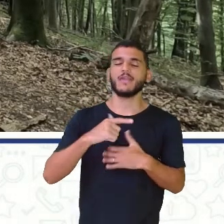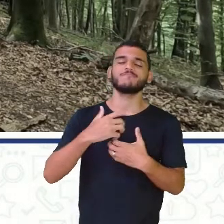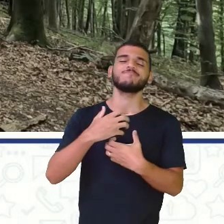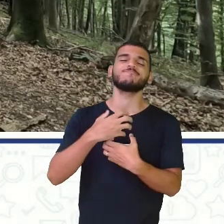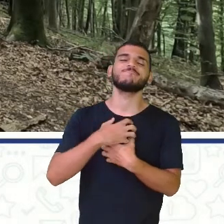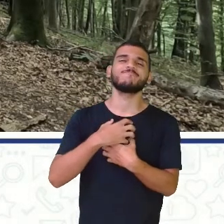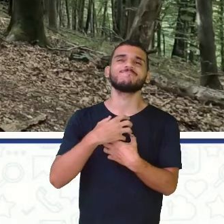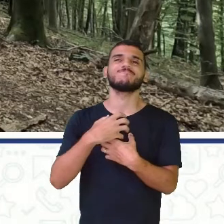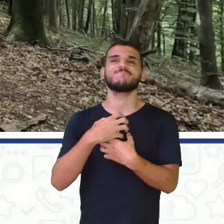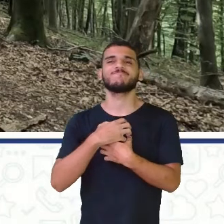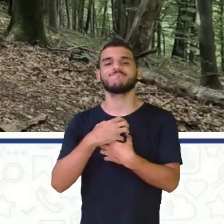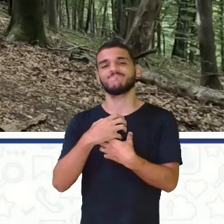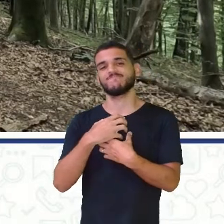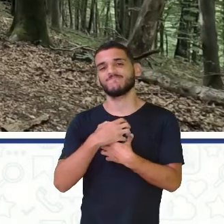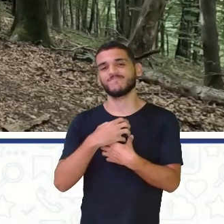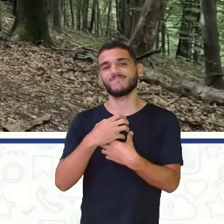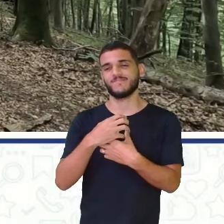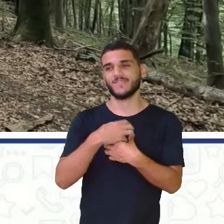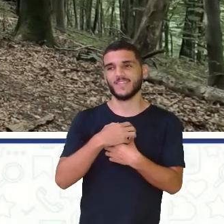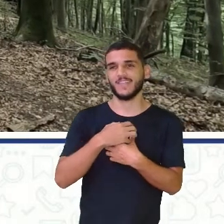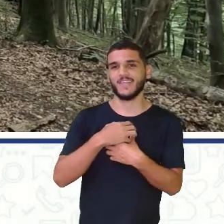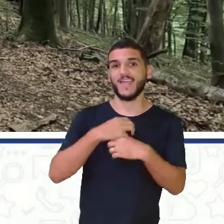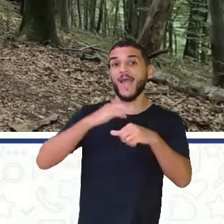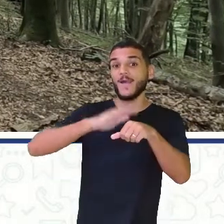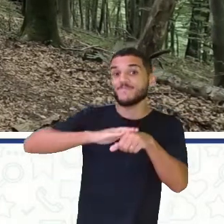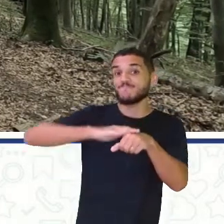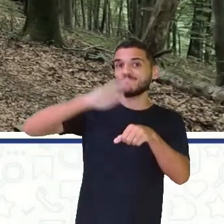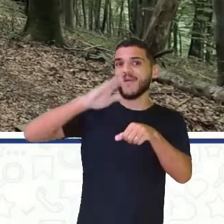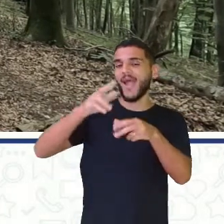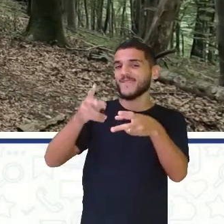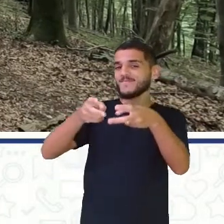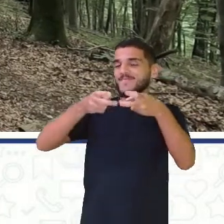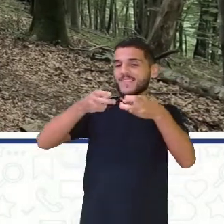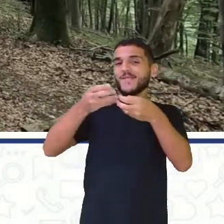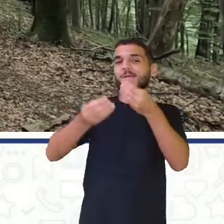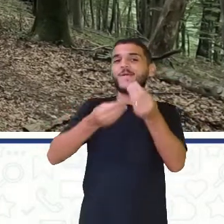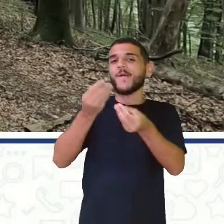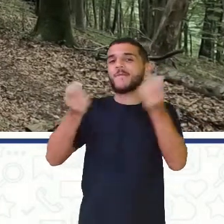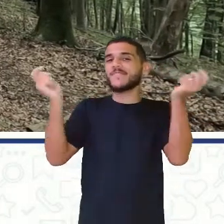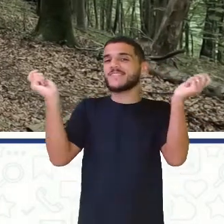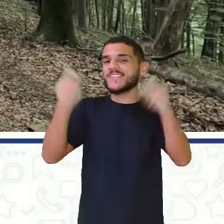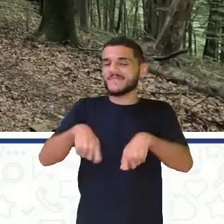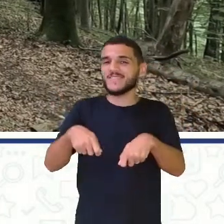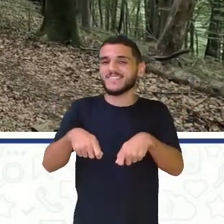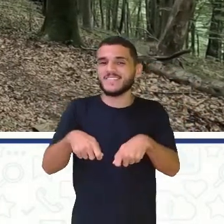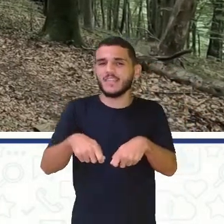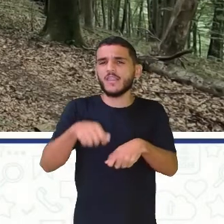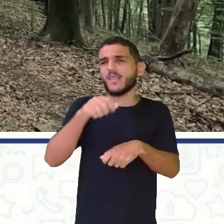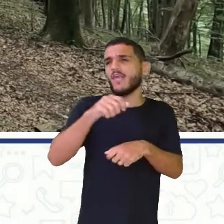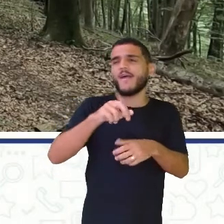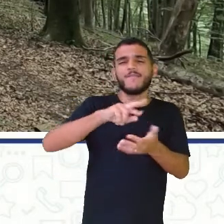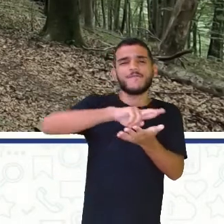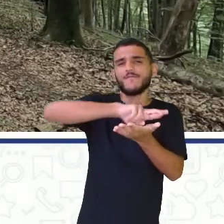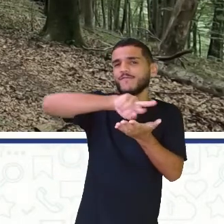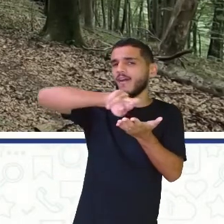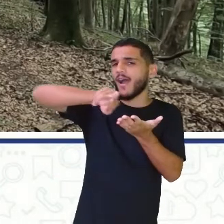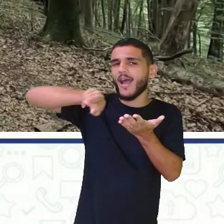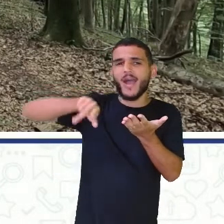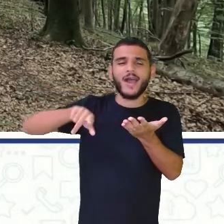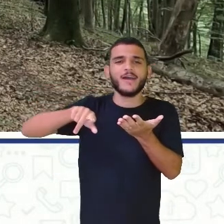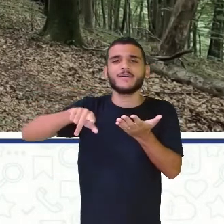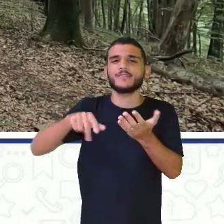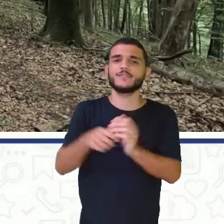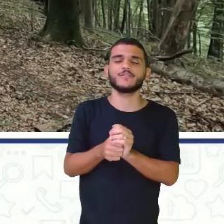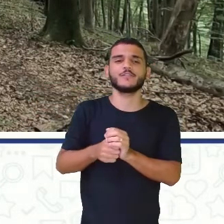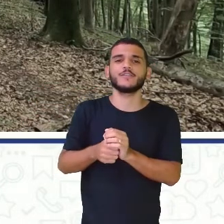né, mais a gente vai perceber, ser capaz de perceber os diversos eventos